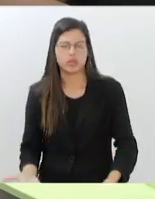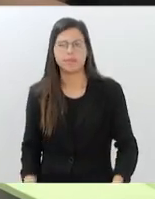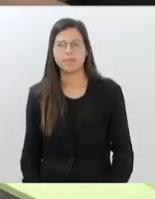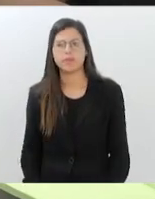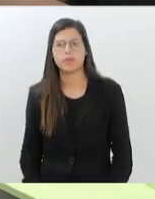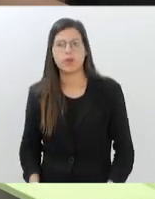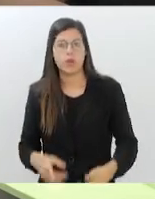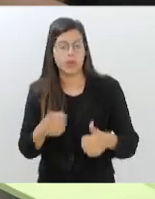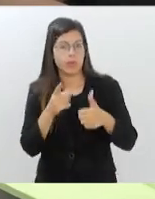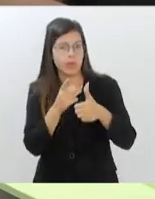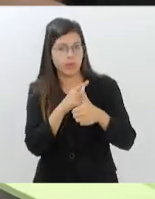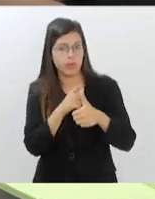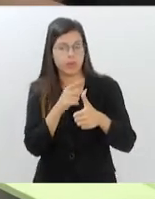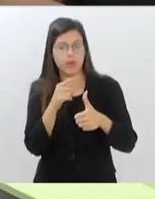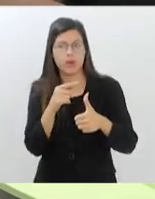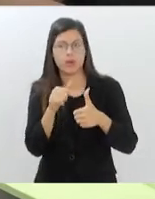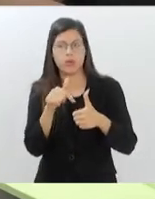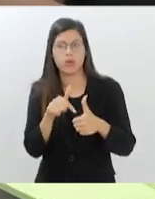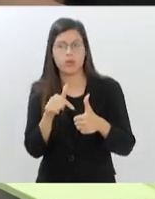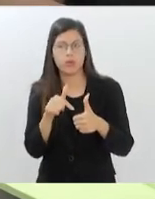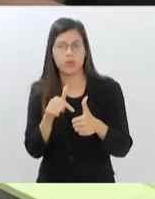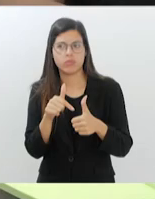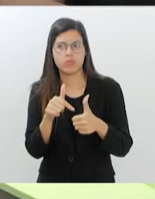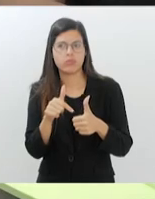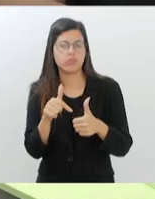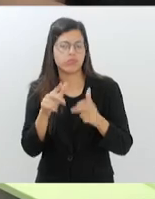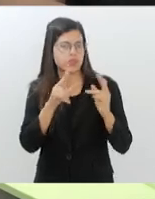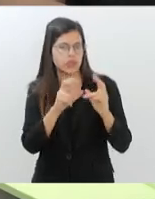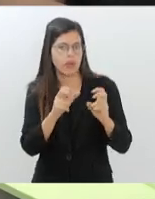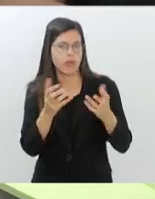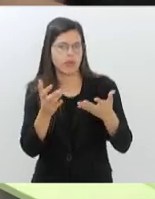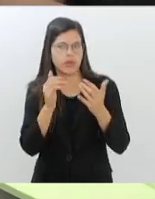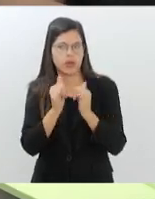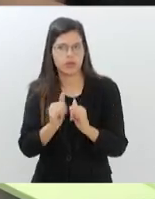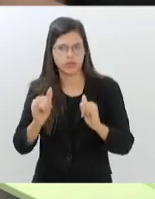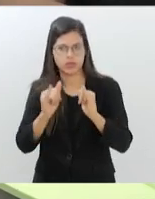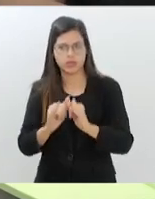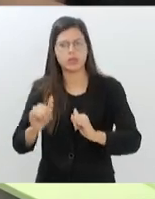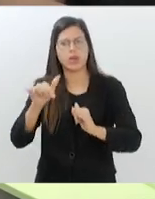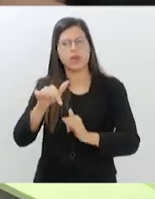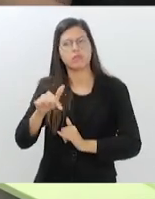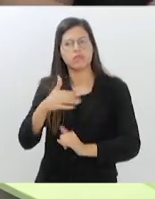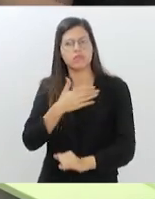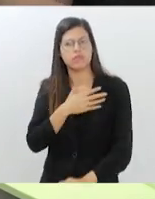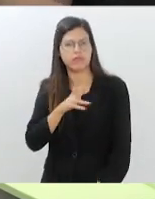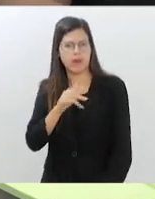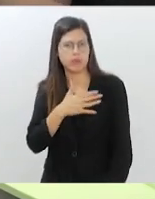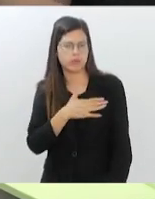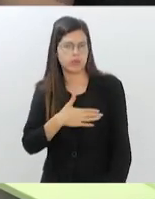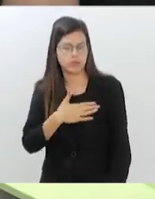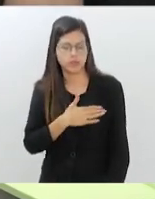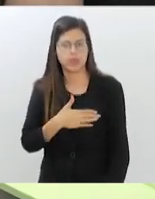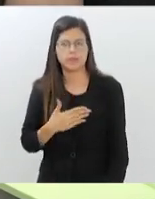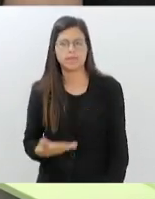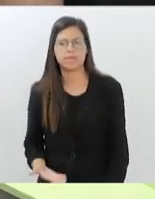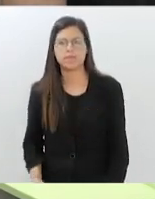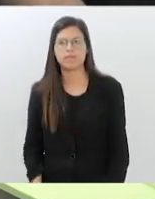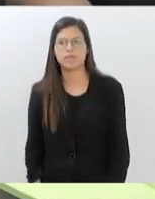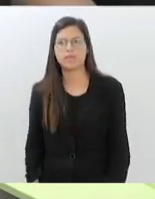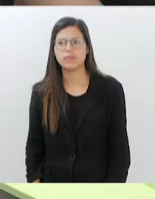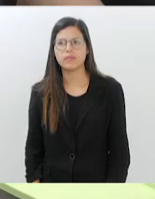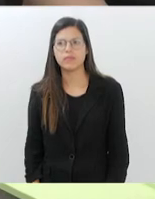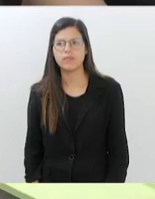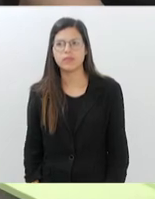primeiro item foi lançado esse era o tema que eu queria informar e vossa excelência vai gostar eh o